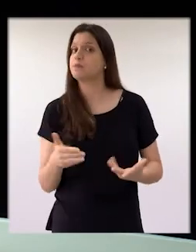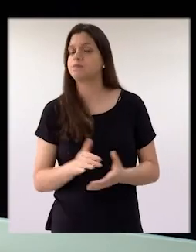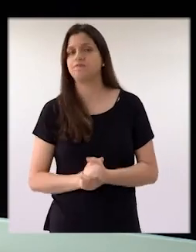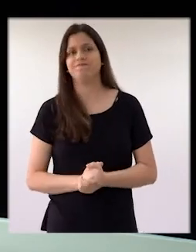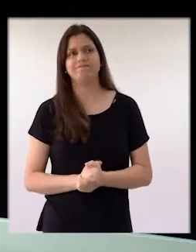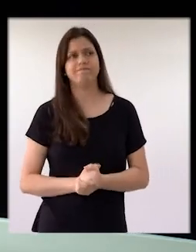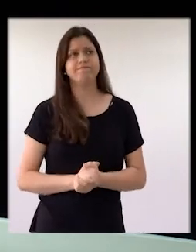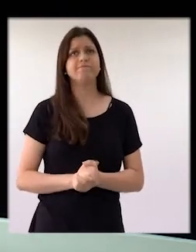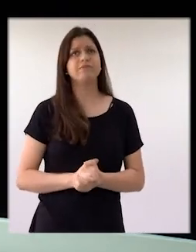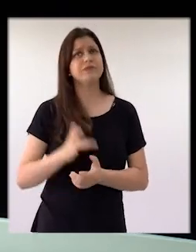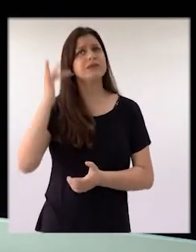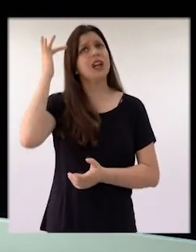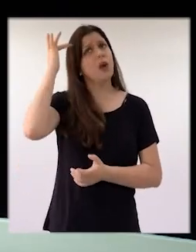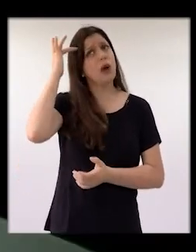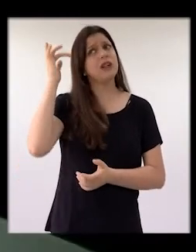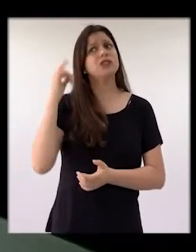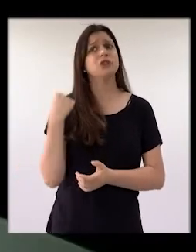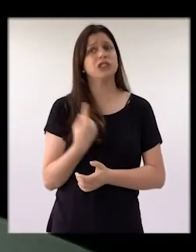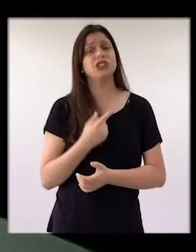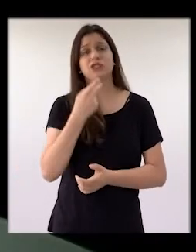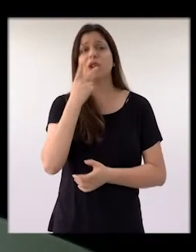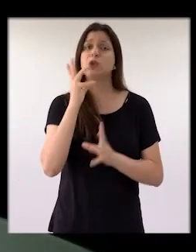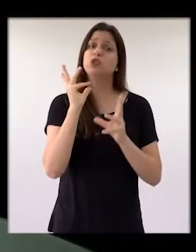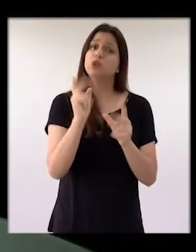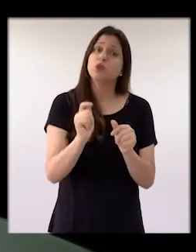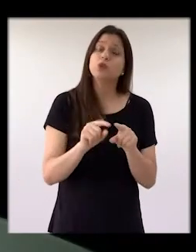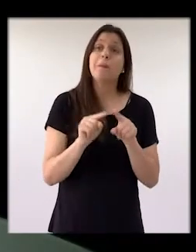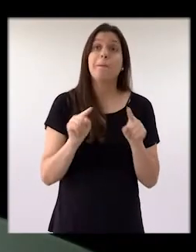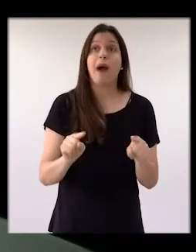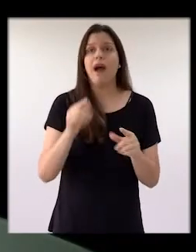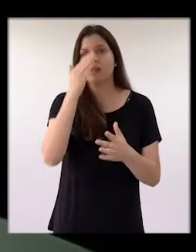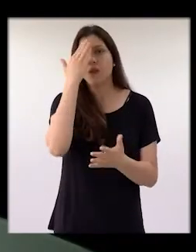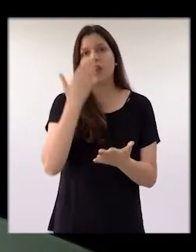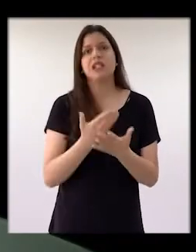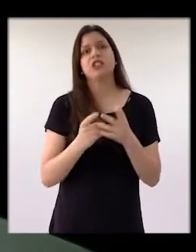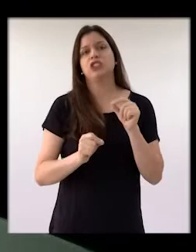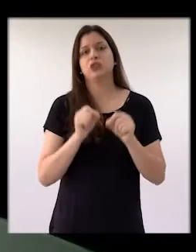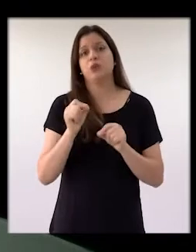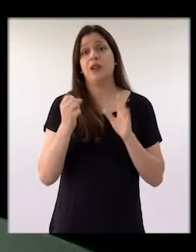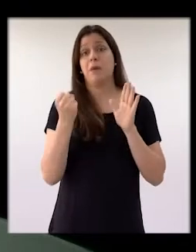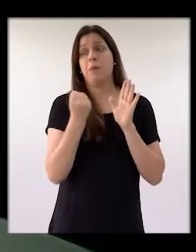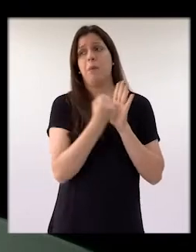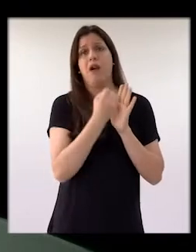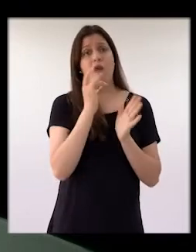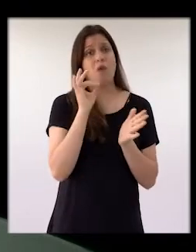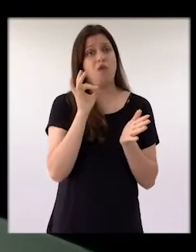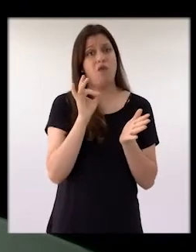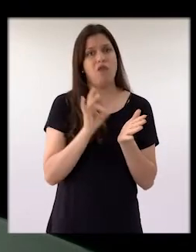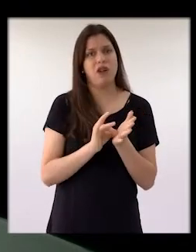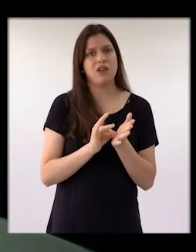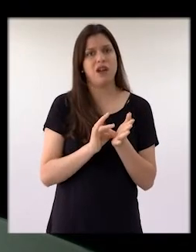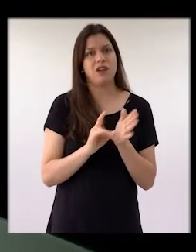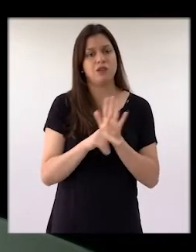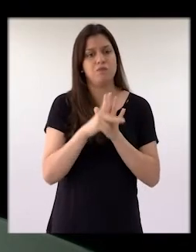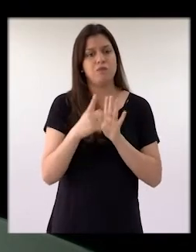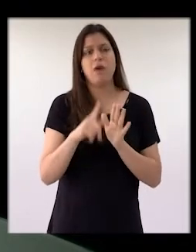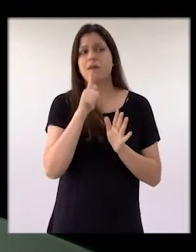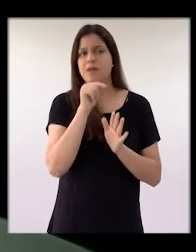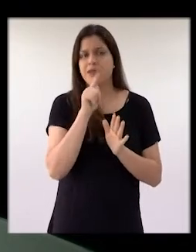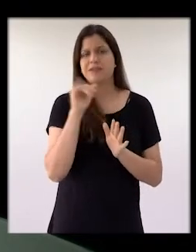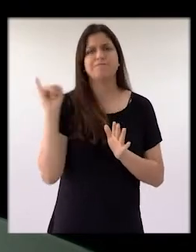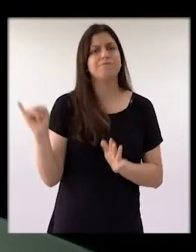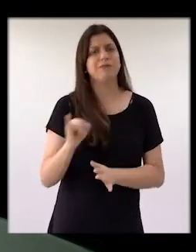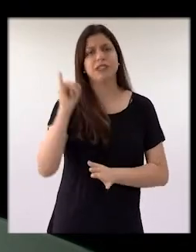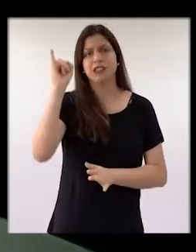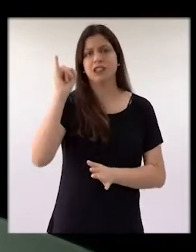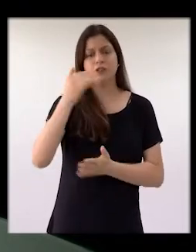tenha tocado no assunto? Bom, eu acho que de certa forma a gente falou tudo, mas eu acredito que o marco vem realmente